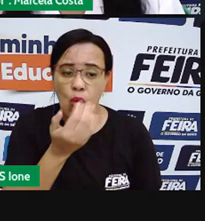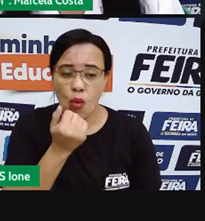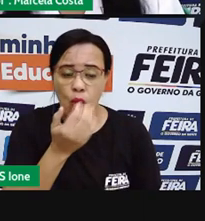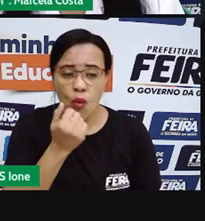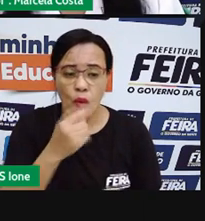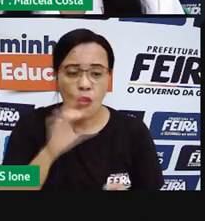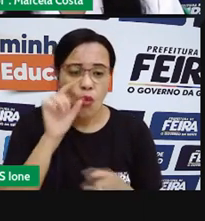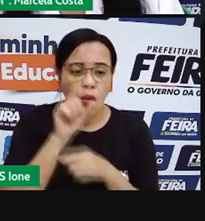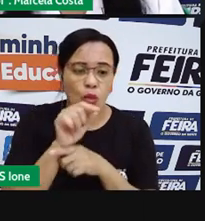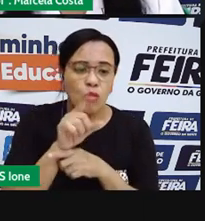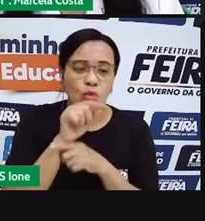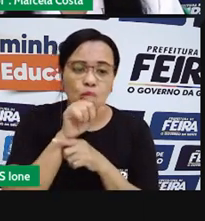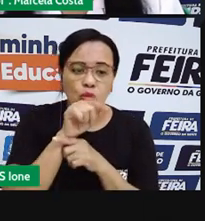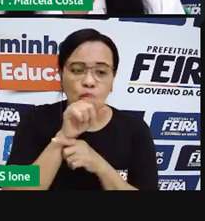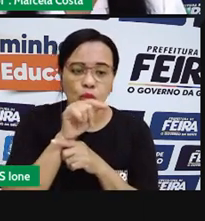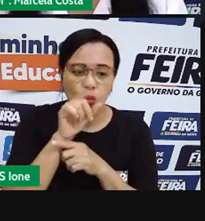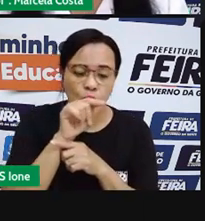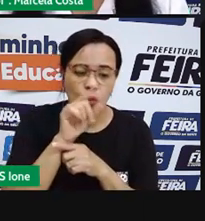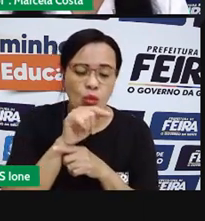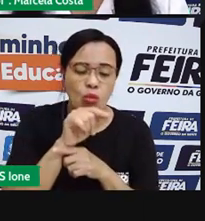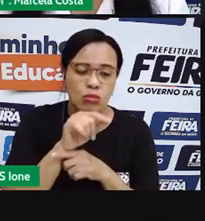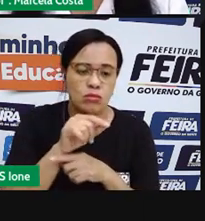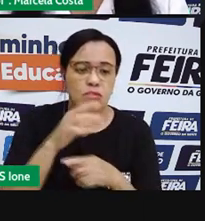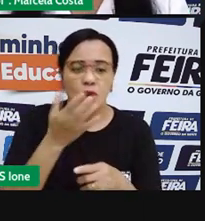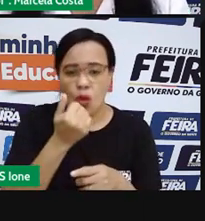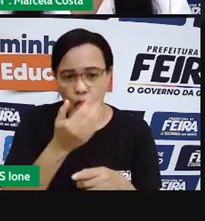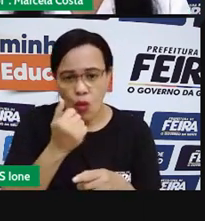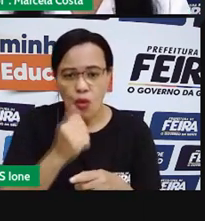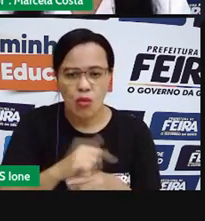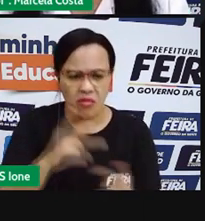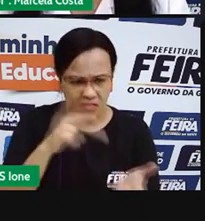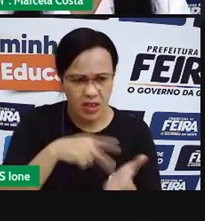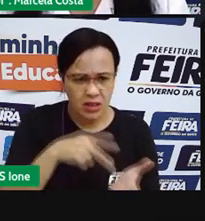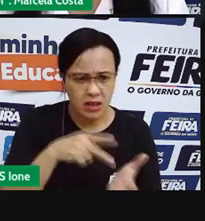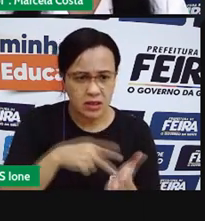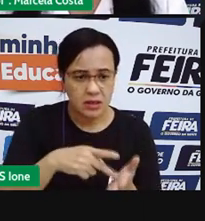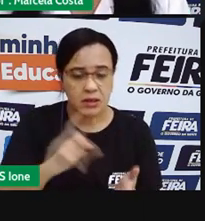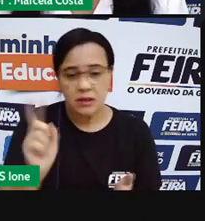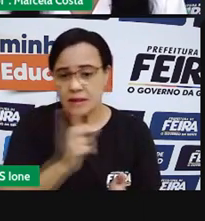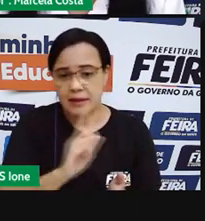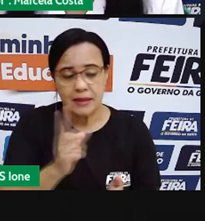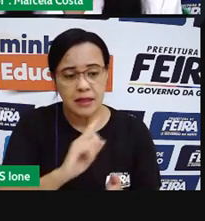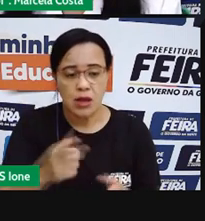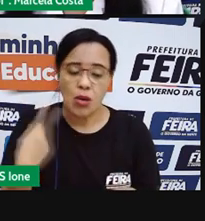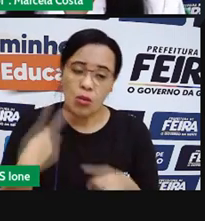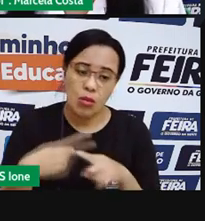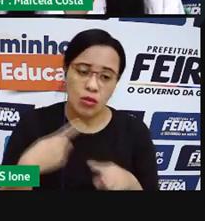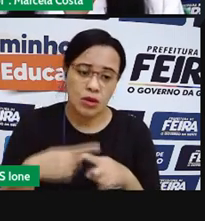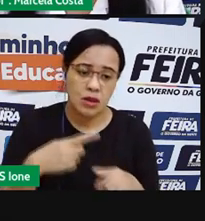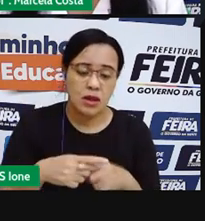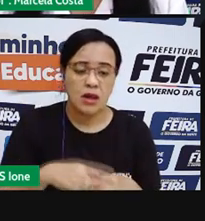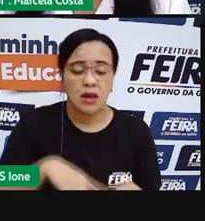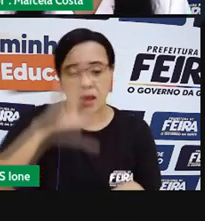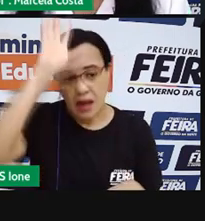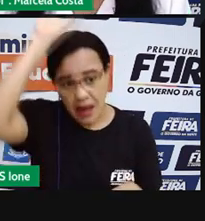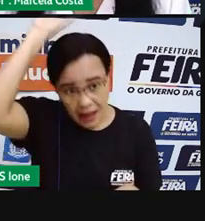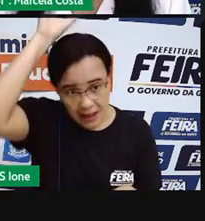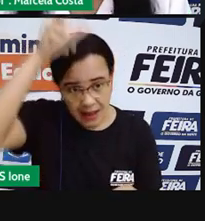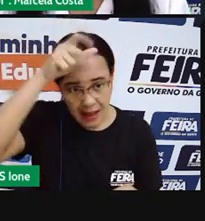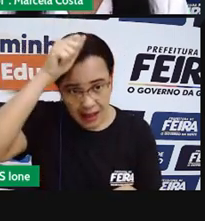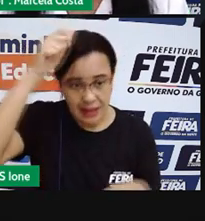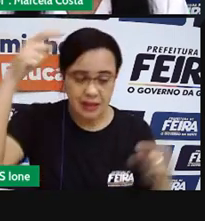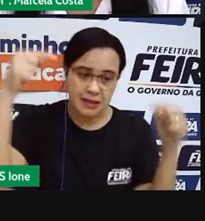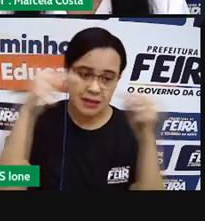que isso é verdade? Não é, pois a alimentação da ave está relacionada com a cor